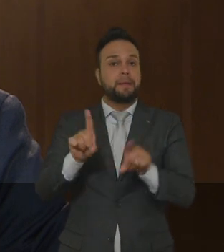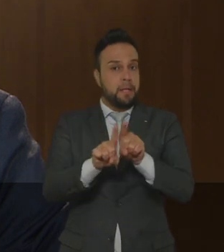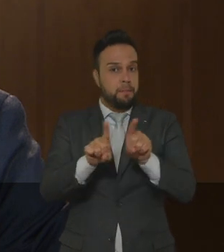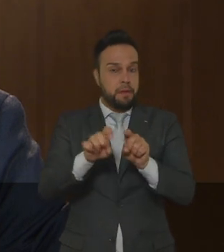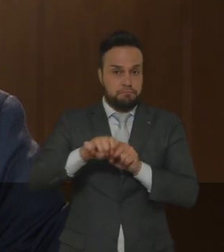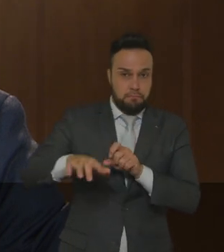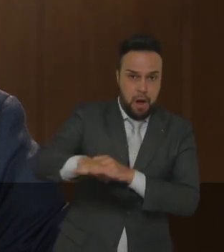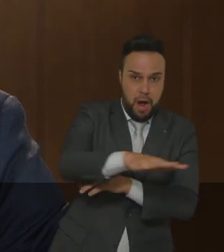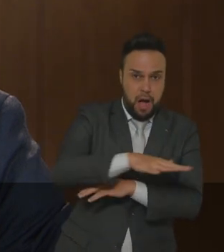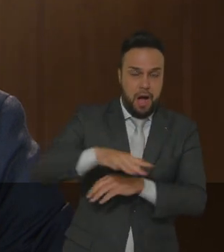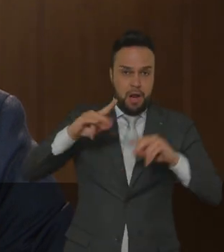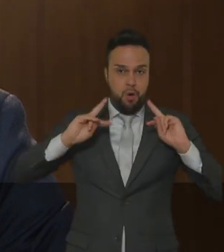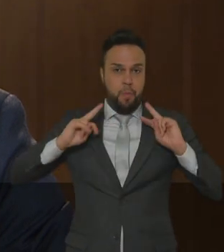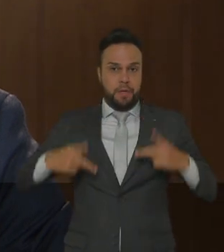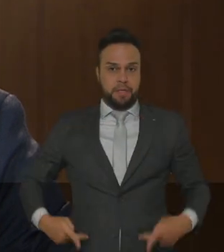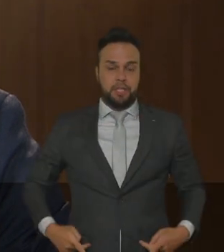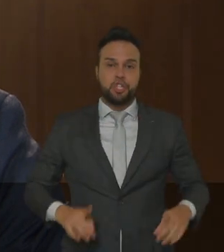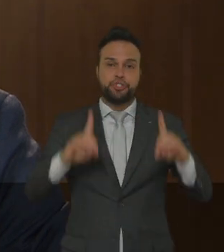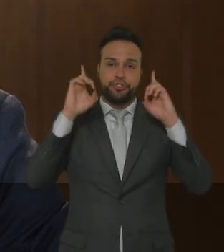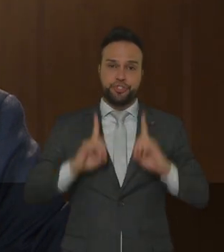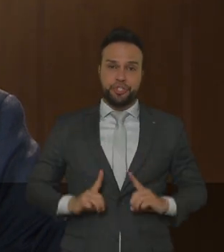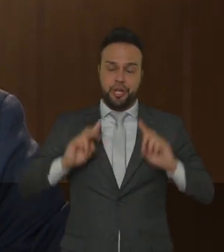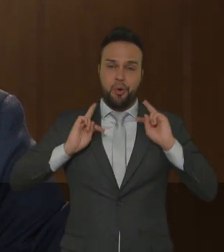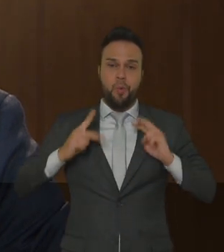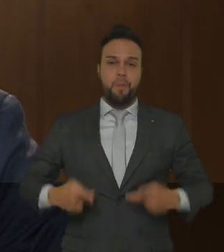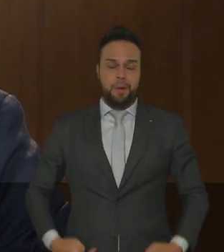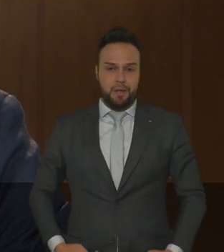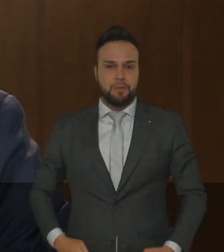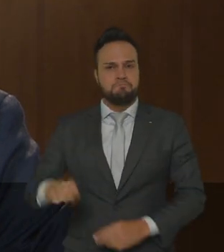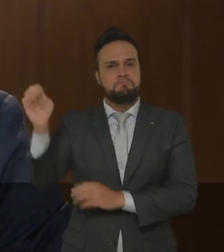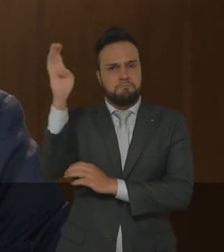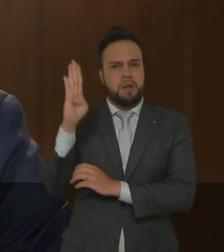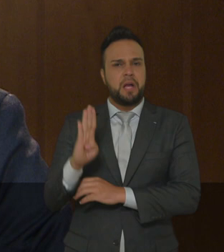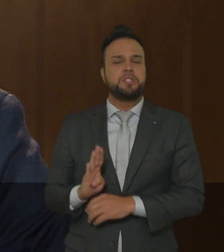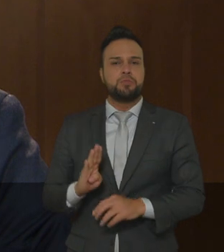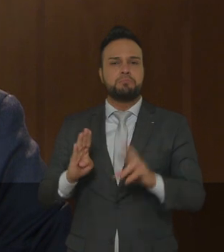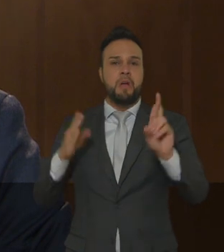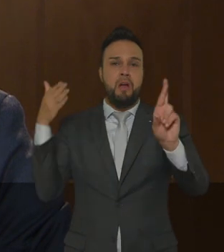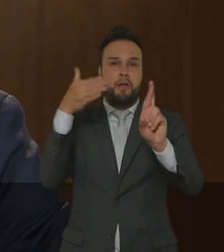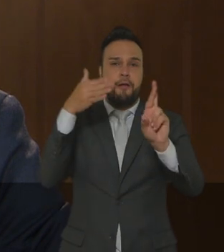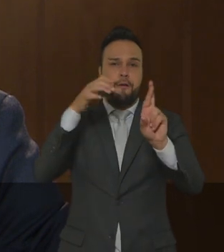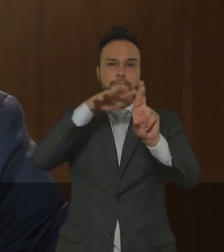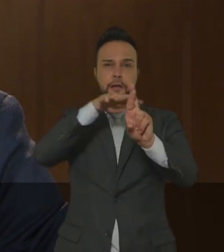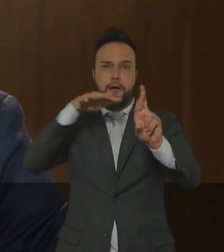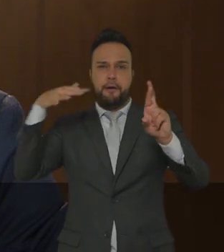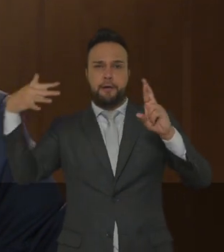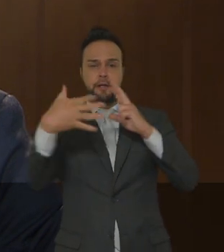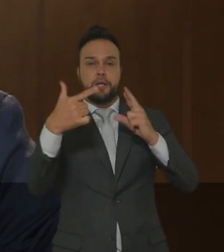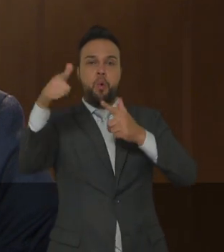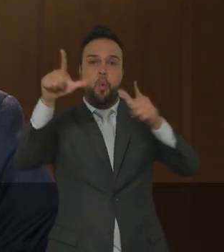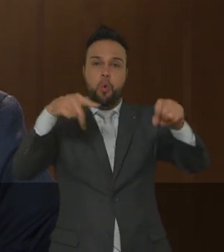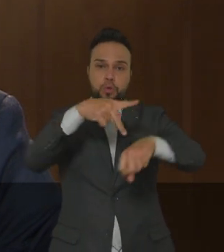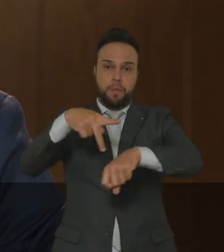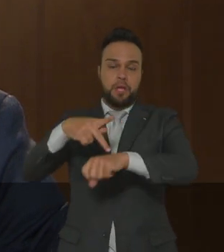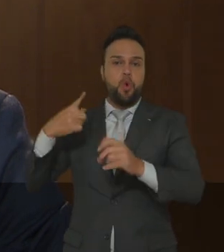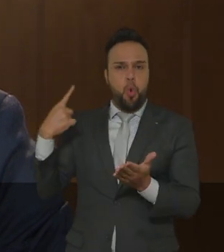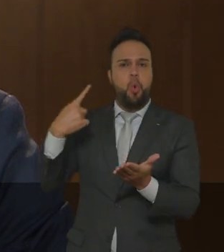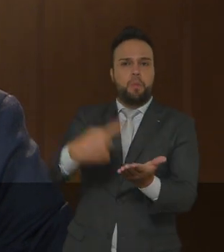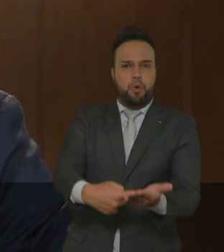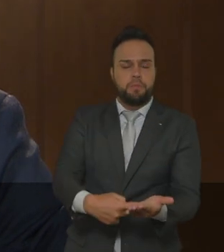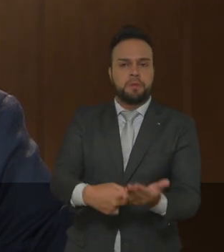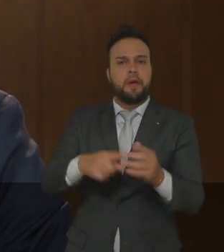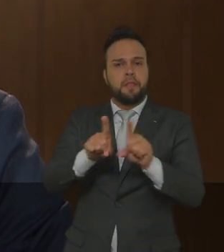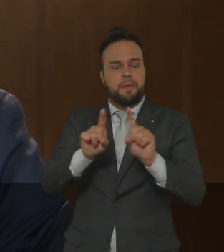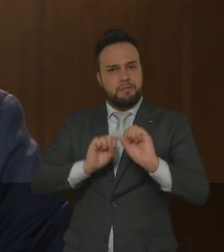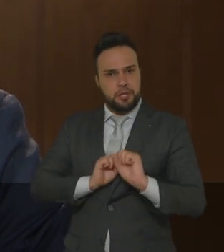que o país se destaca no campo humanitário e 12 dias humanos o Brasil vencendo referência Internacional